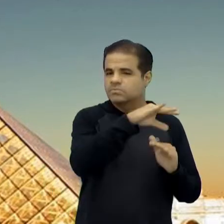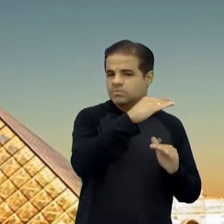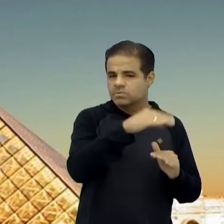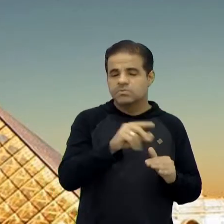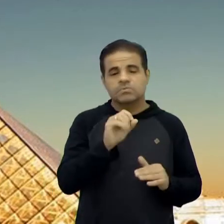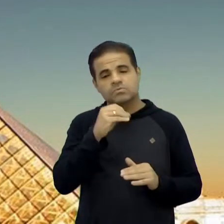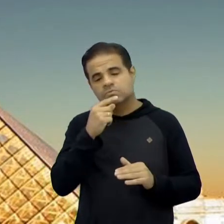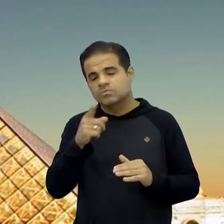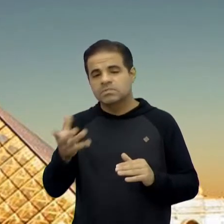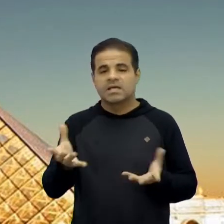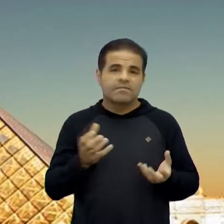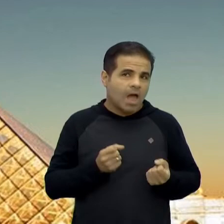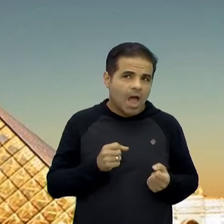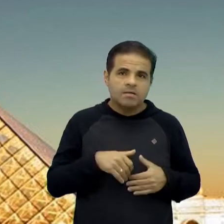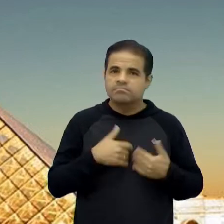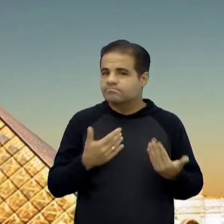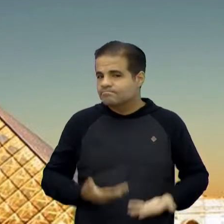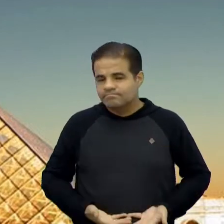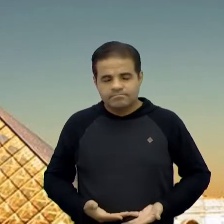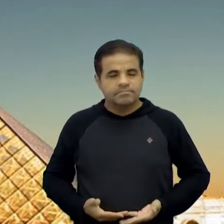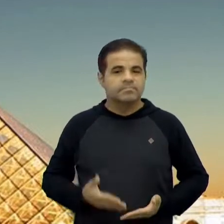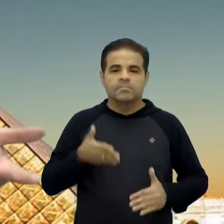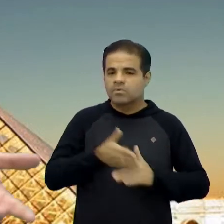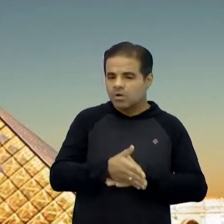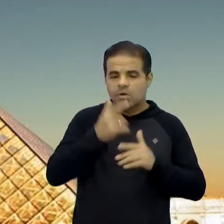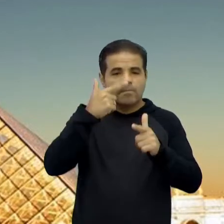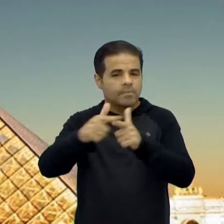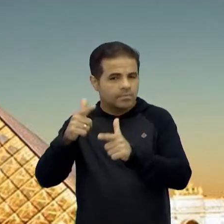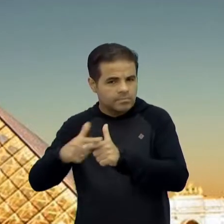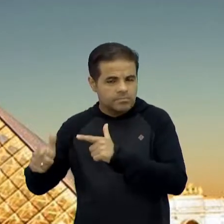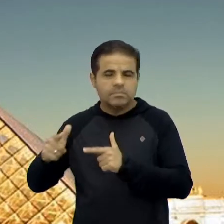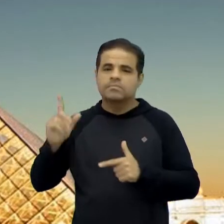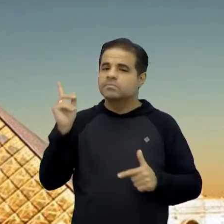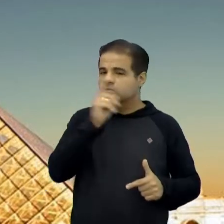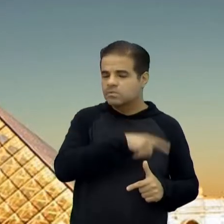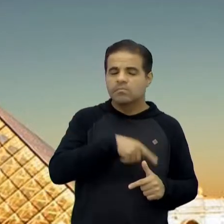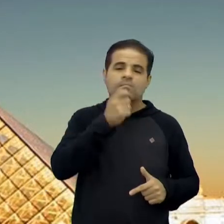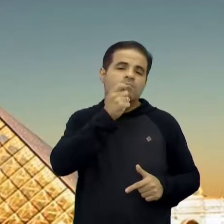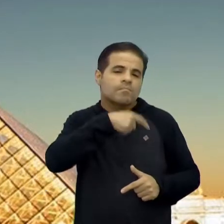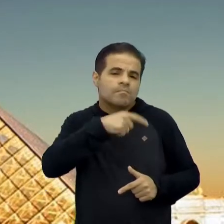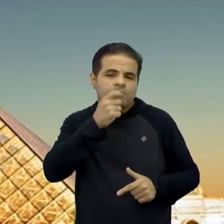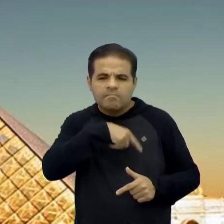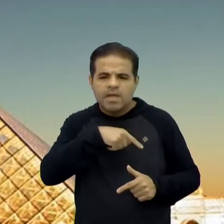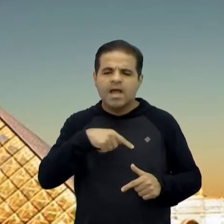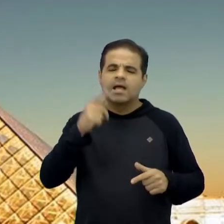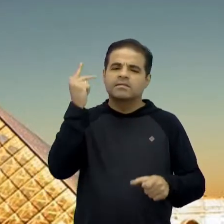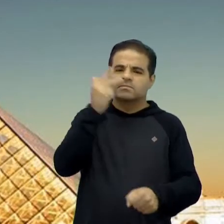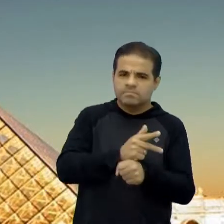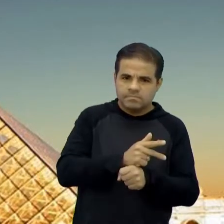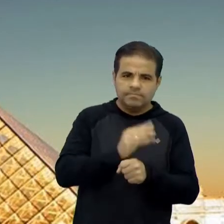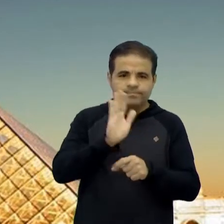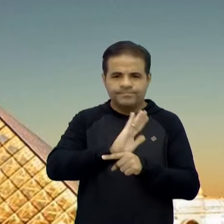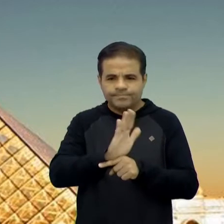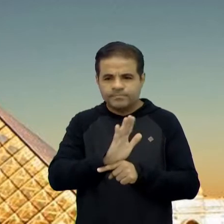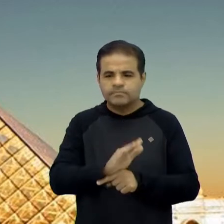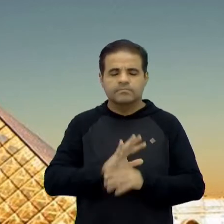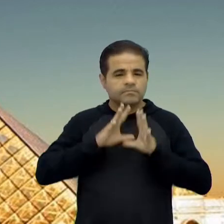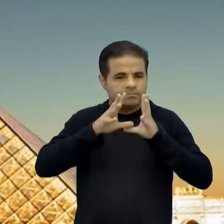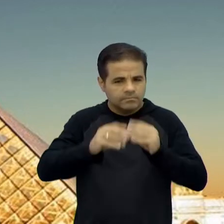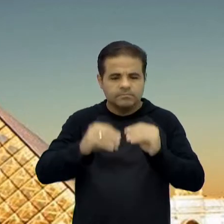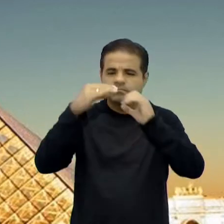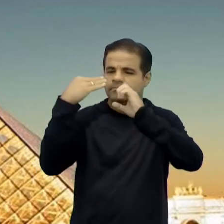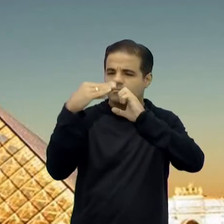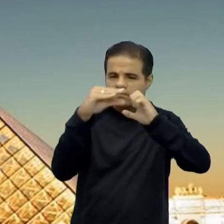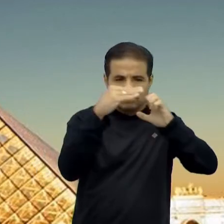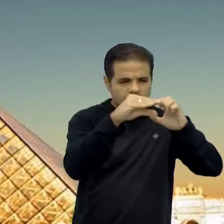você vai, né, sei lá, passar por algum problema ruim, difícil, piadas, vídeos, vinham tudo por e-mail, e